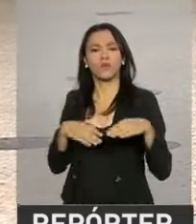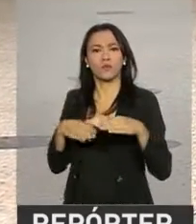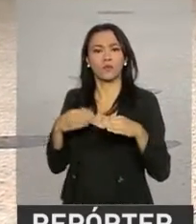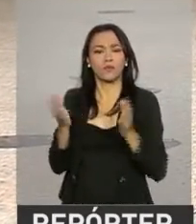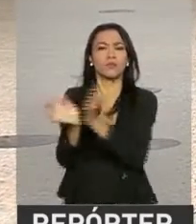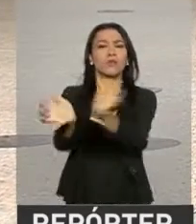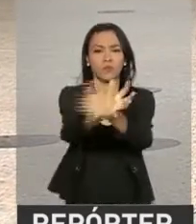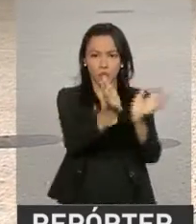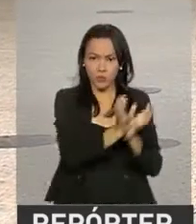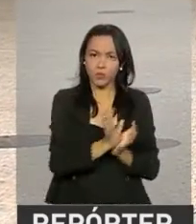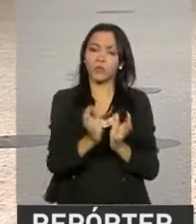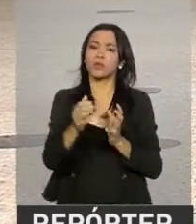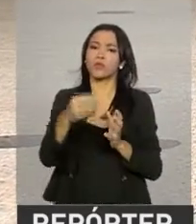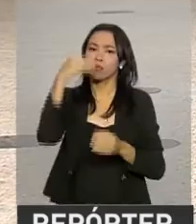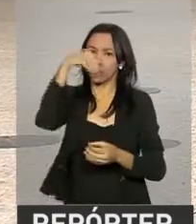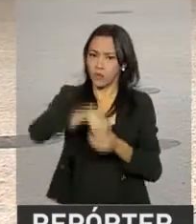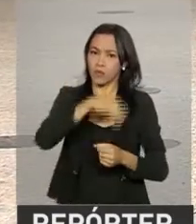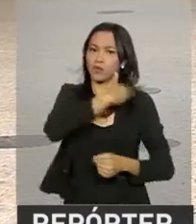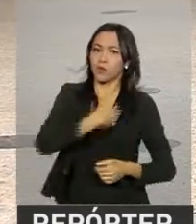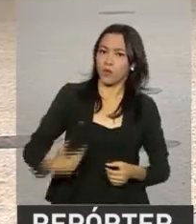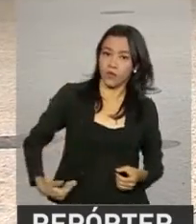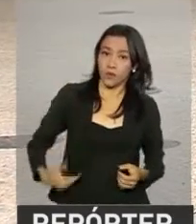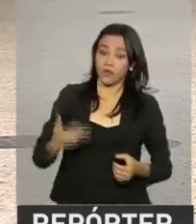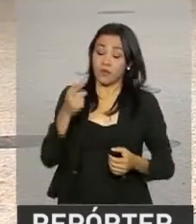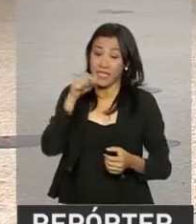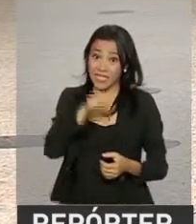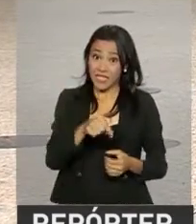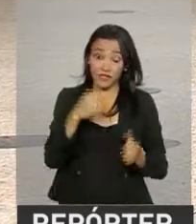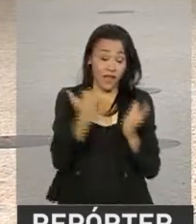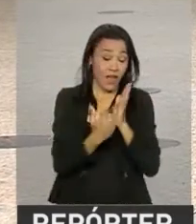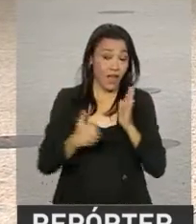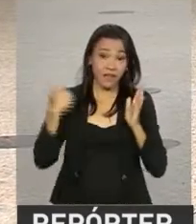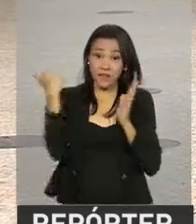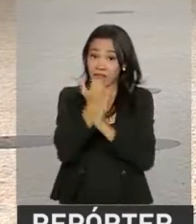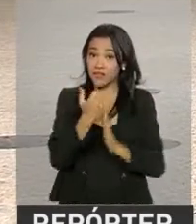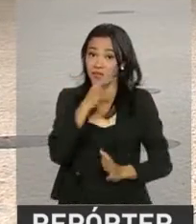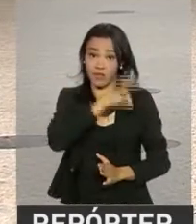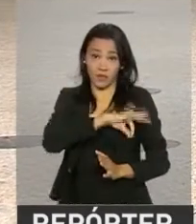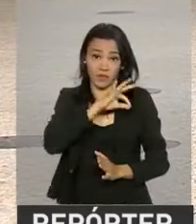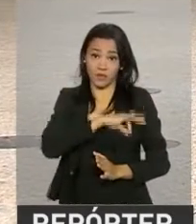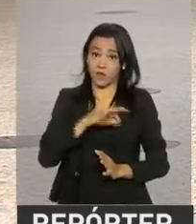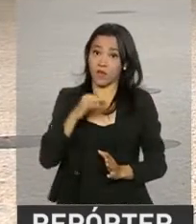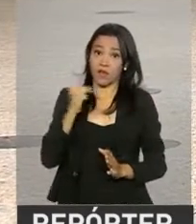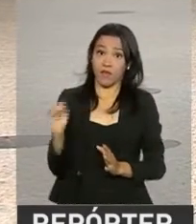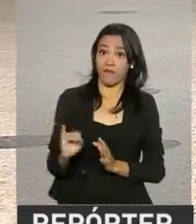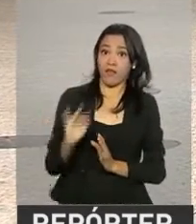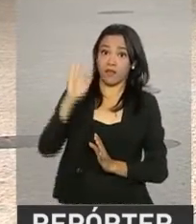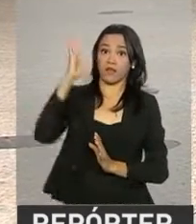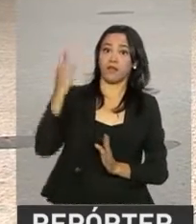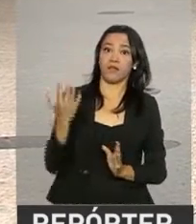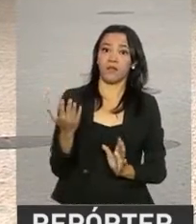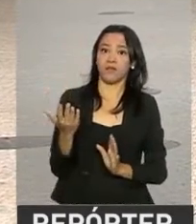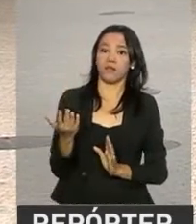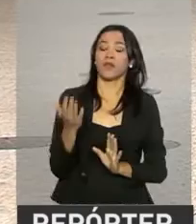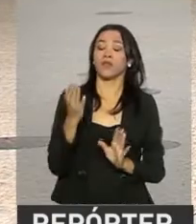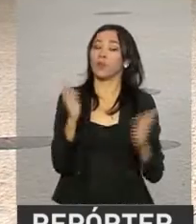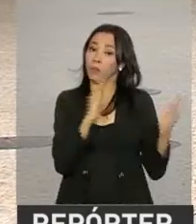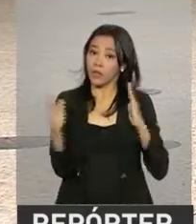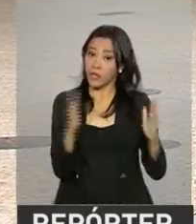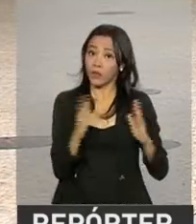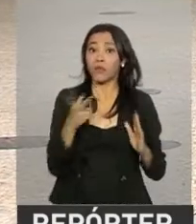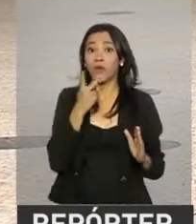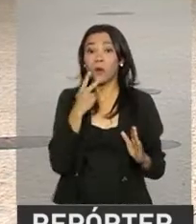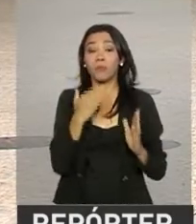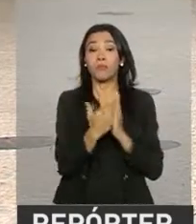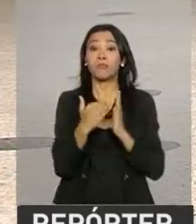Público Federal e disse também que esse reajuste era muito acima da inflação no período a categoria reivindicava A